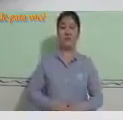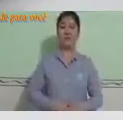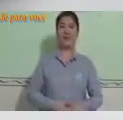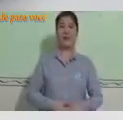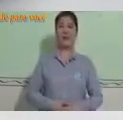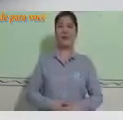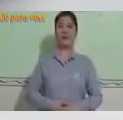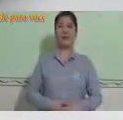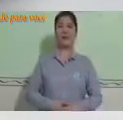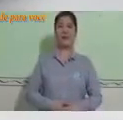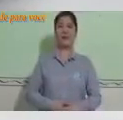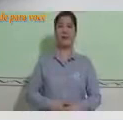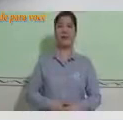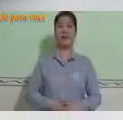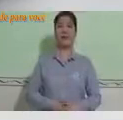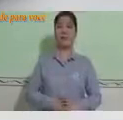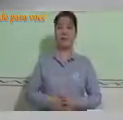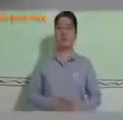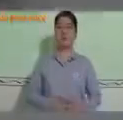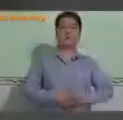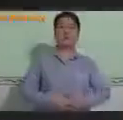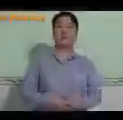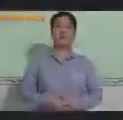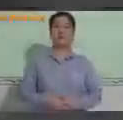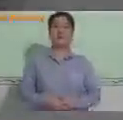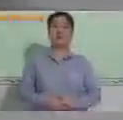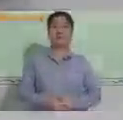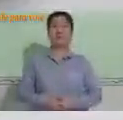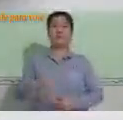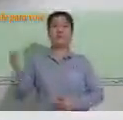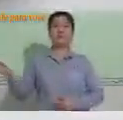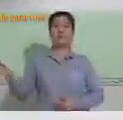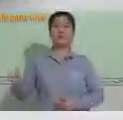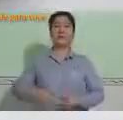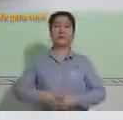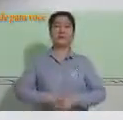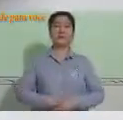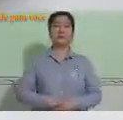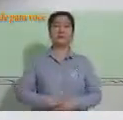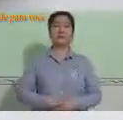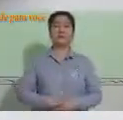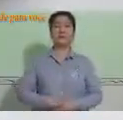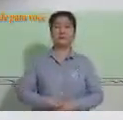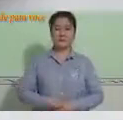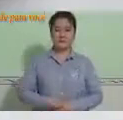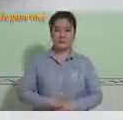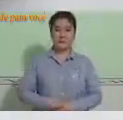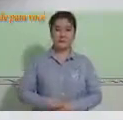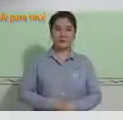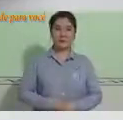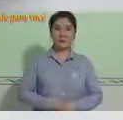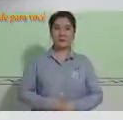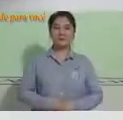Além disso, a administração de Gardasil deve ser adiada em pessoas que sofrem de uma doença febril aguda grave.